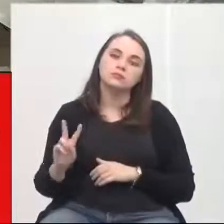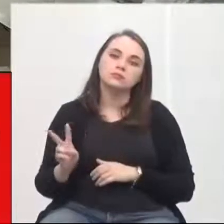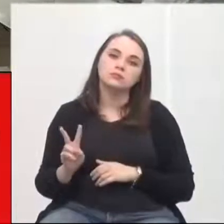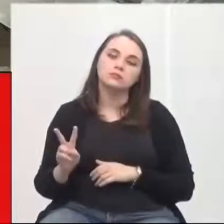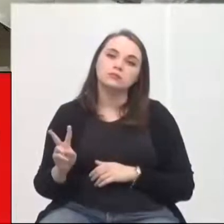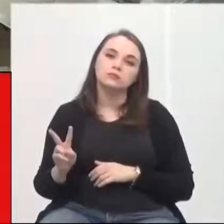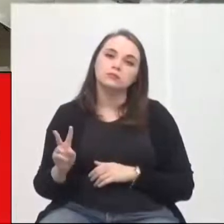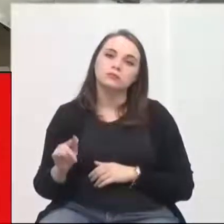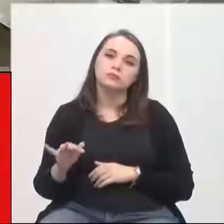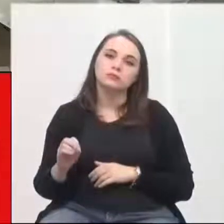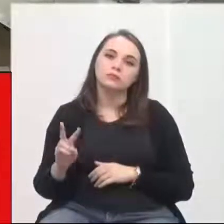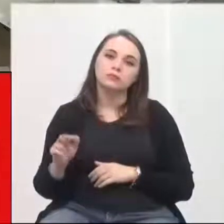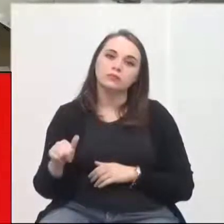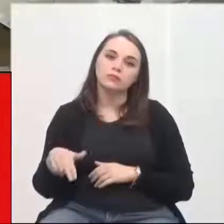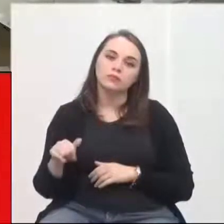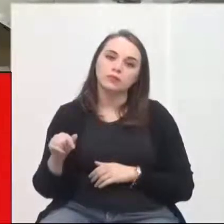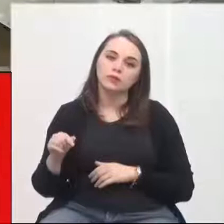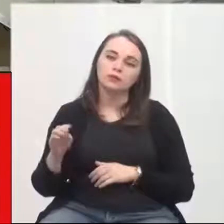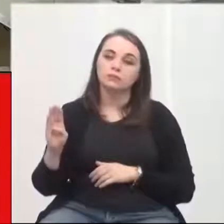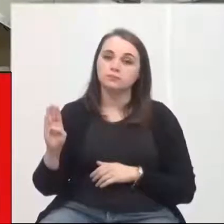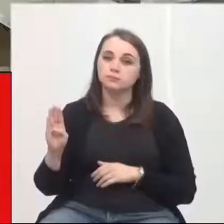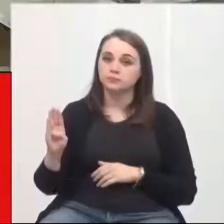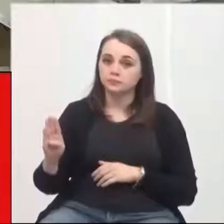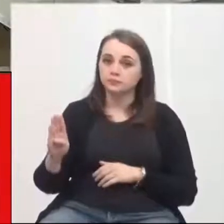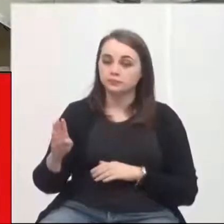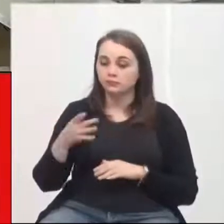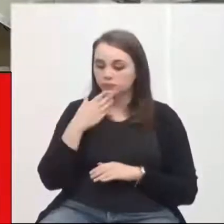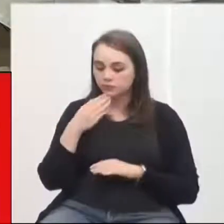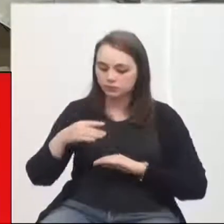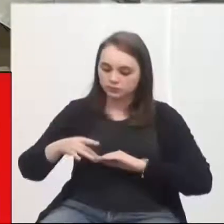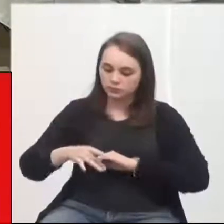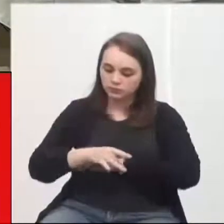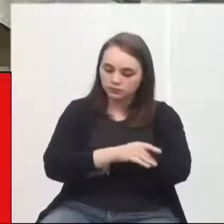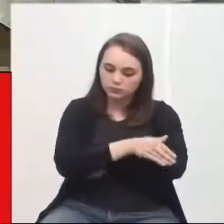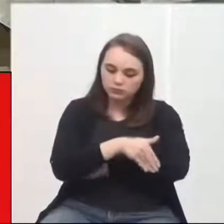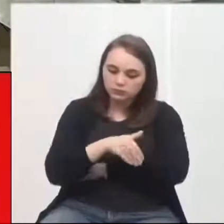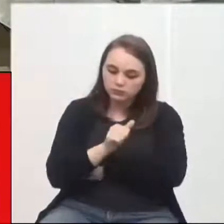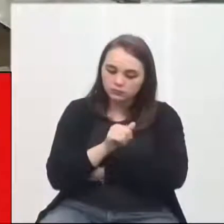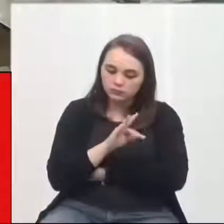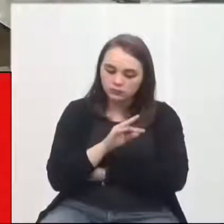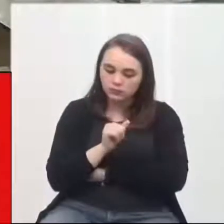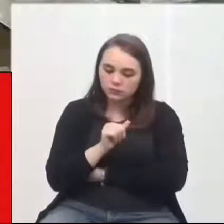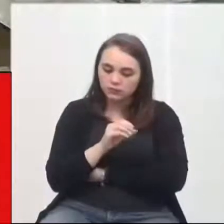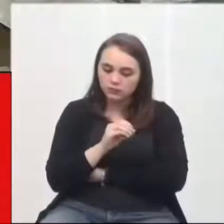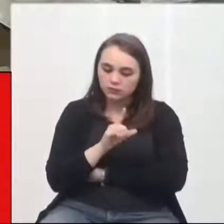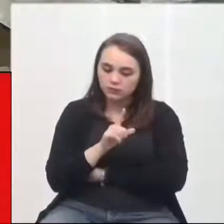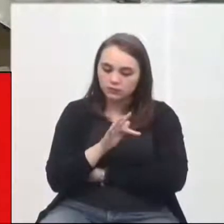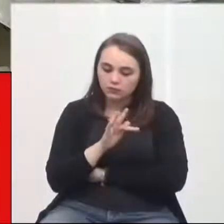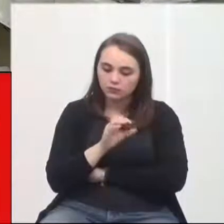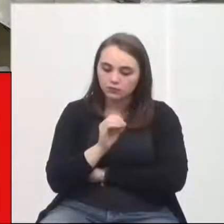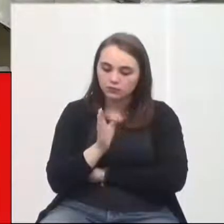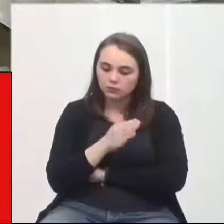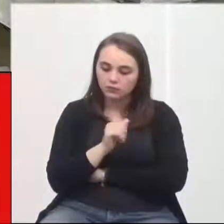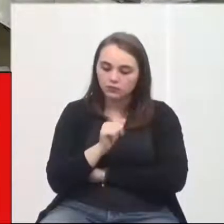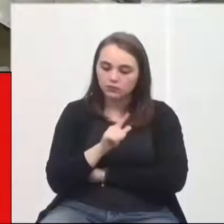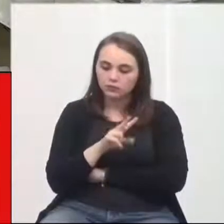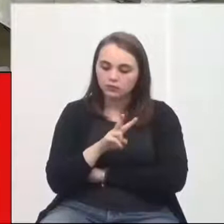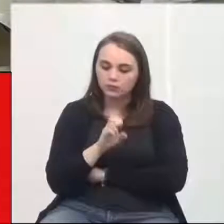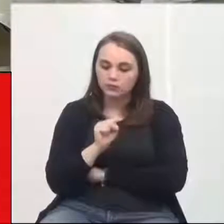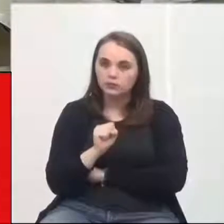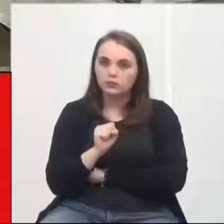1259-2021, autora vereadora Giovana Benedetti Zanetti, pavimentação asfáltica da rua Ataúfo Alves, do bairro Santo Antônio. Senhor